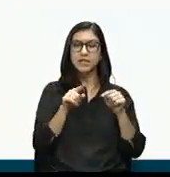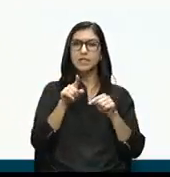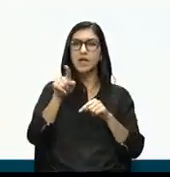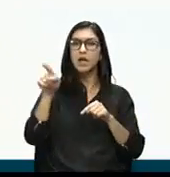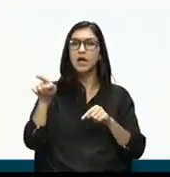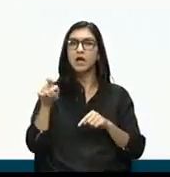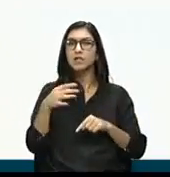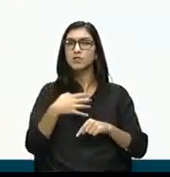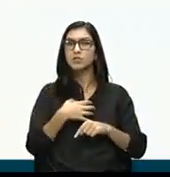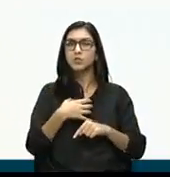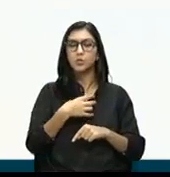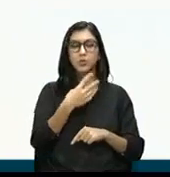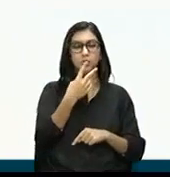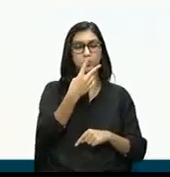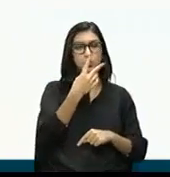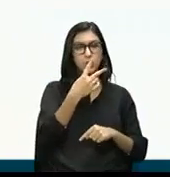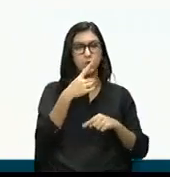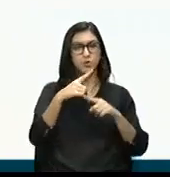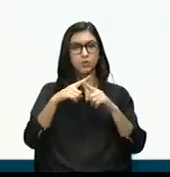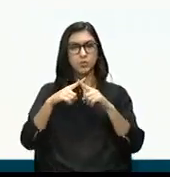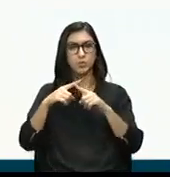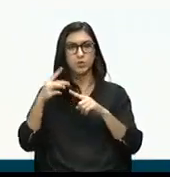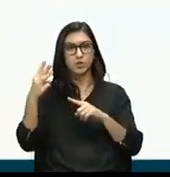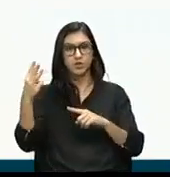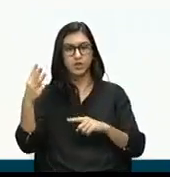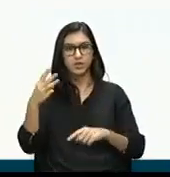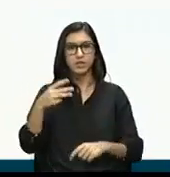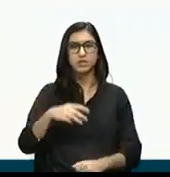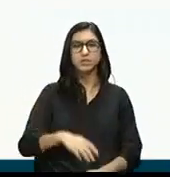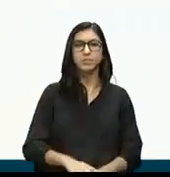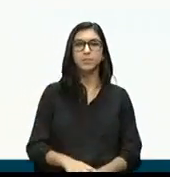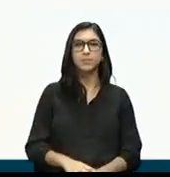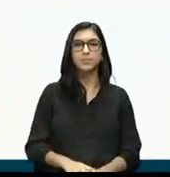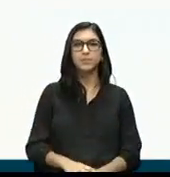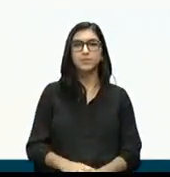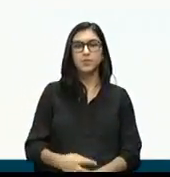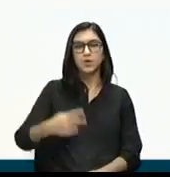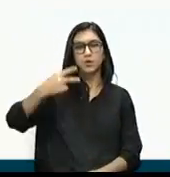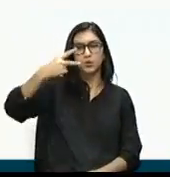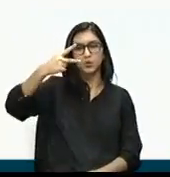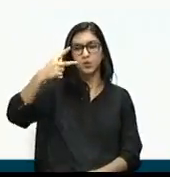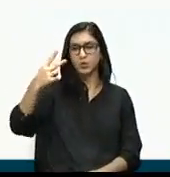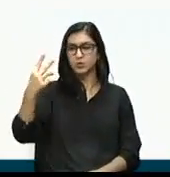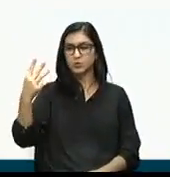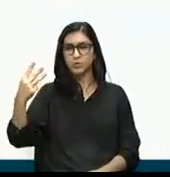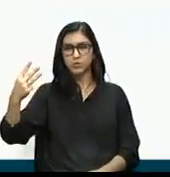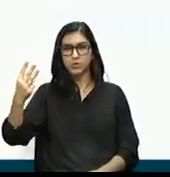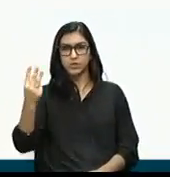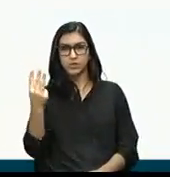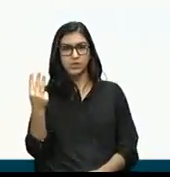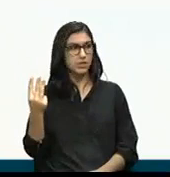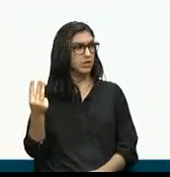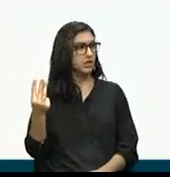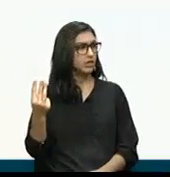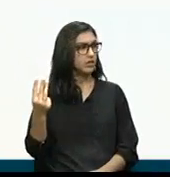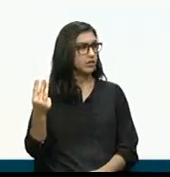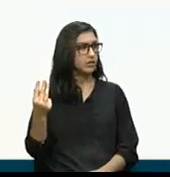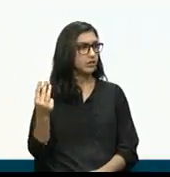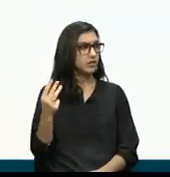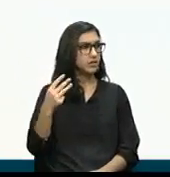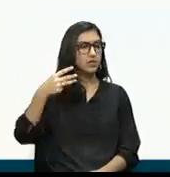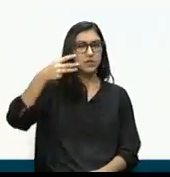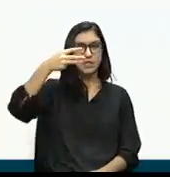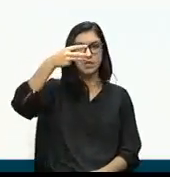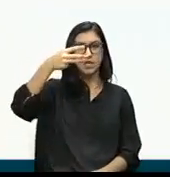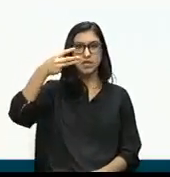são do tipo 2 por 3 e 3 por 3. O que nós temos que analisar?